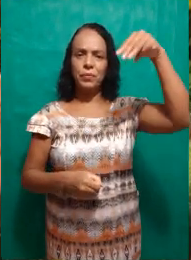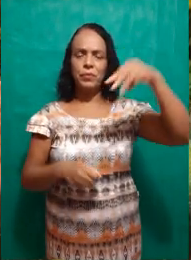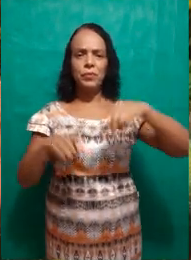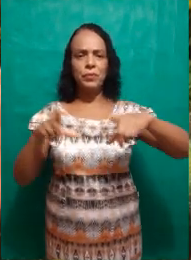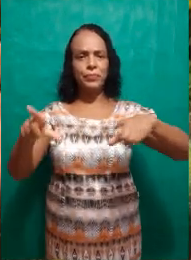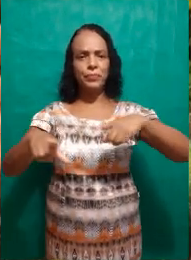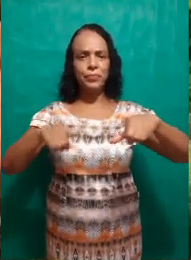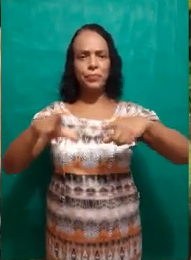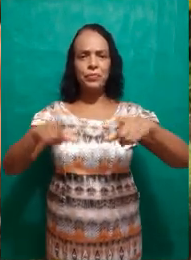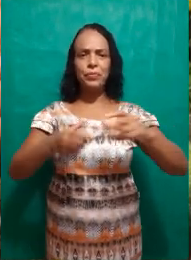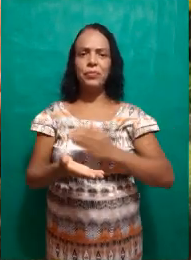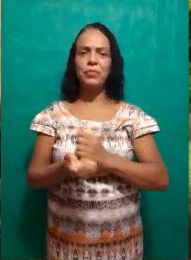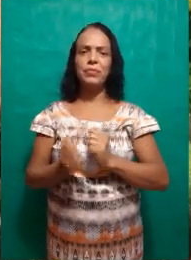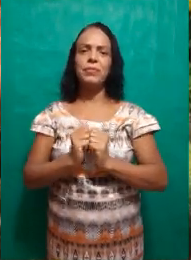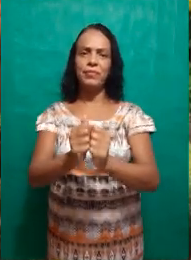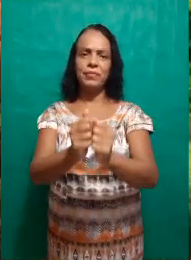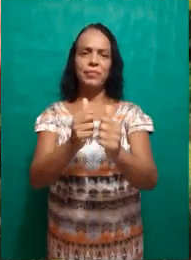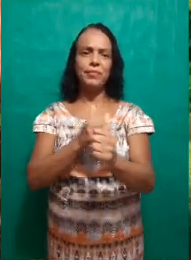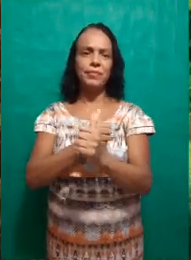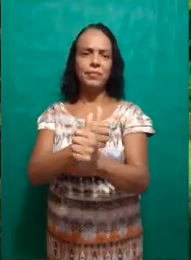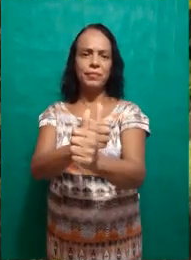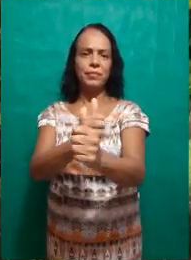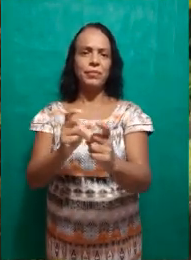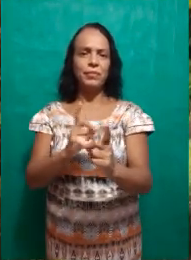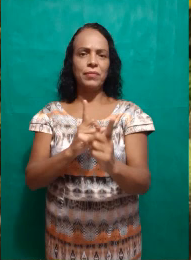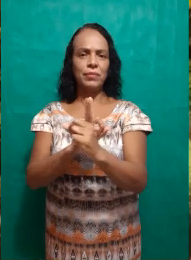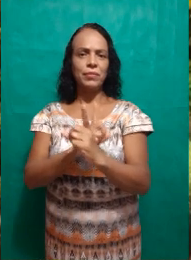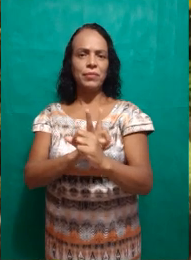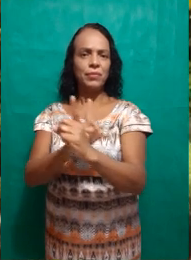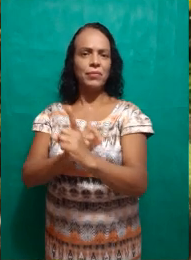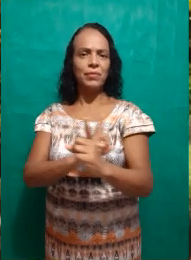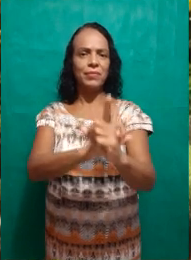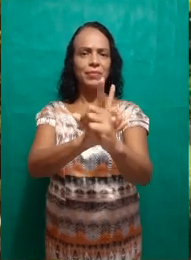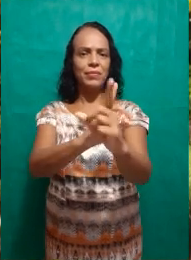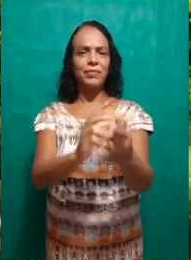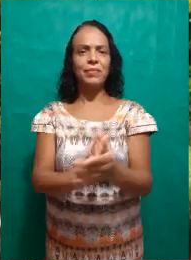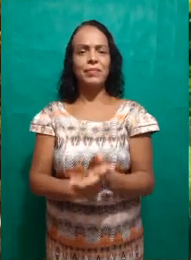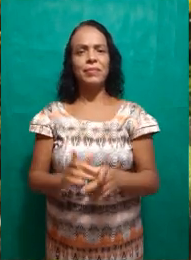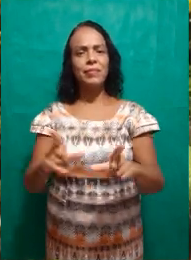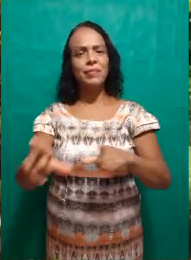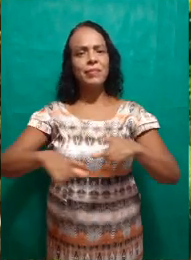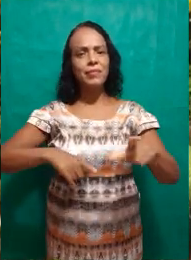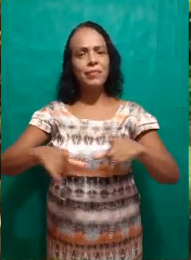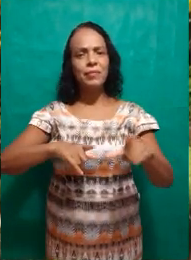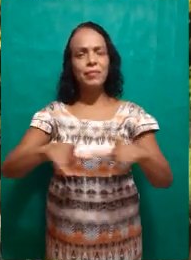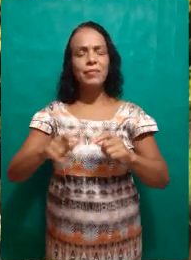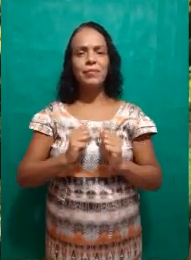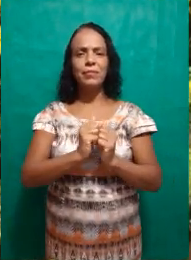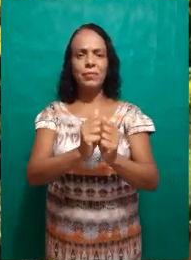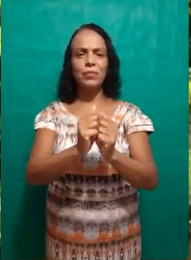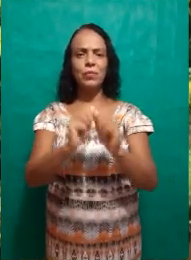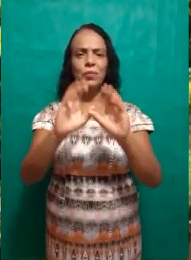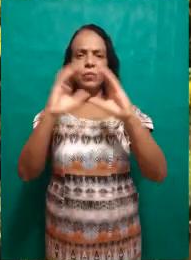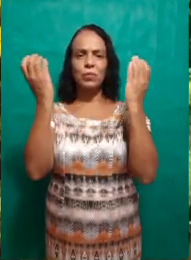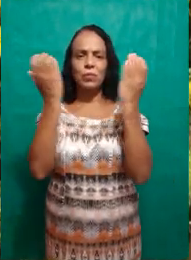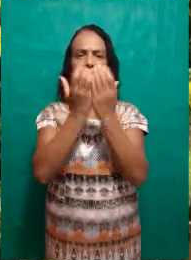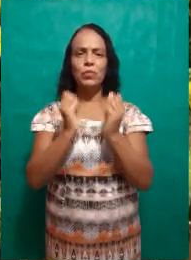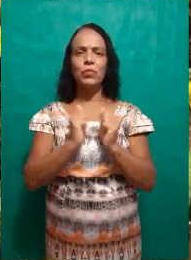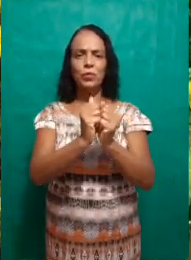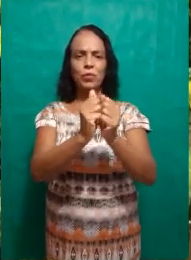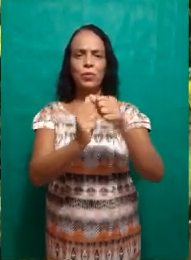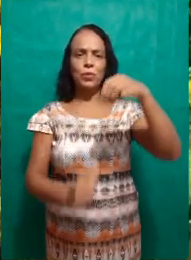que moravam ali perto e que eram seus seguidores, ele ia trabalhando em regime